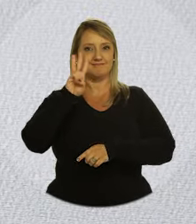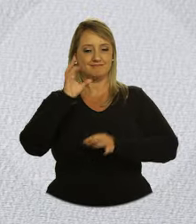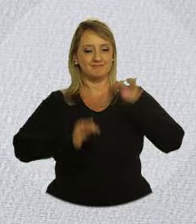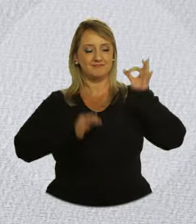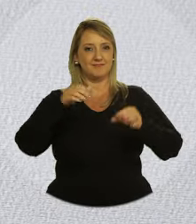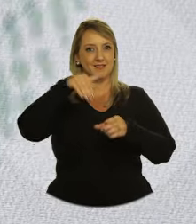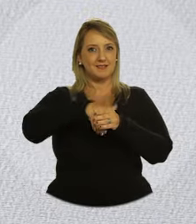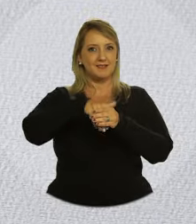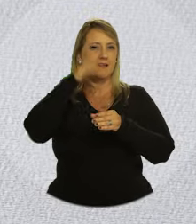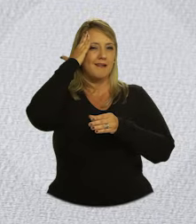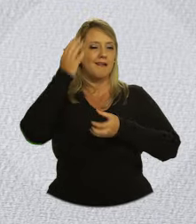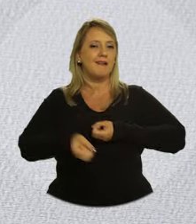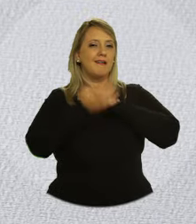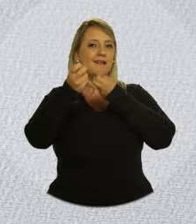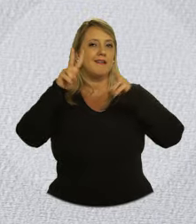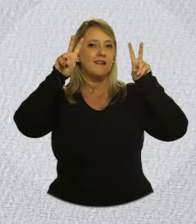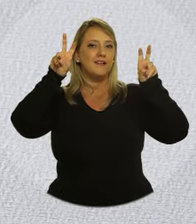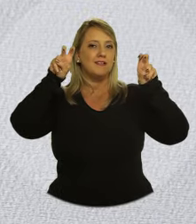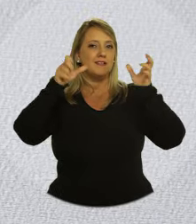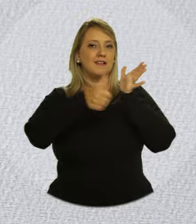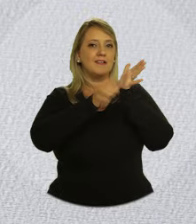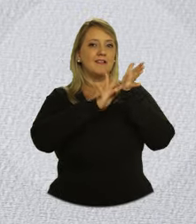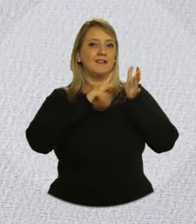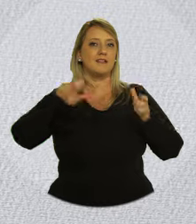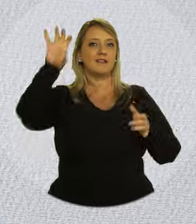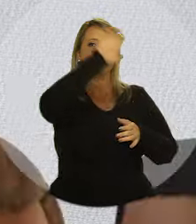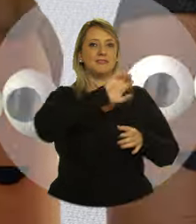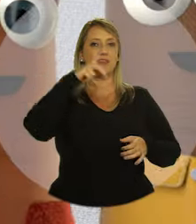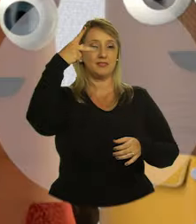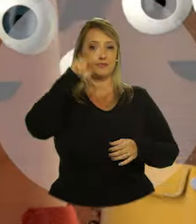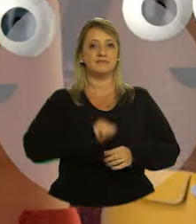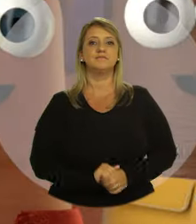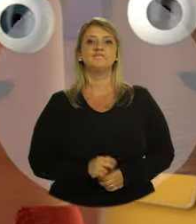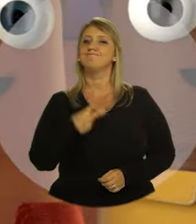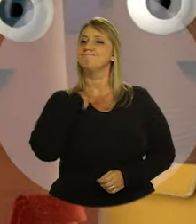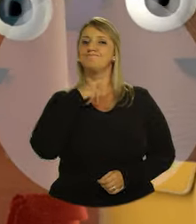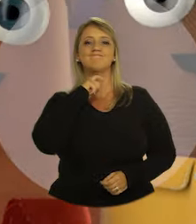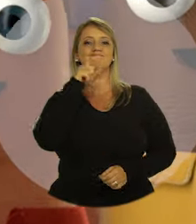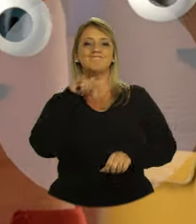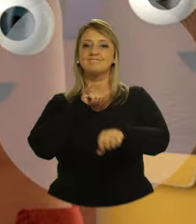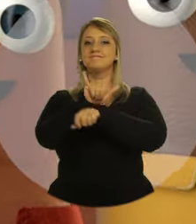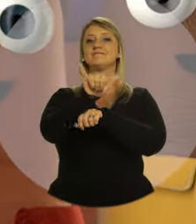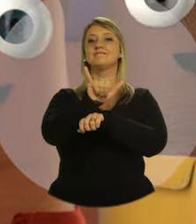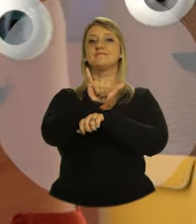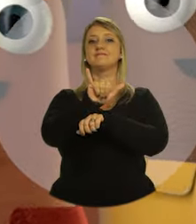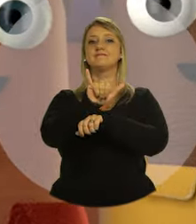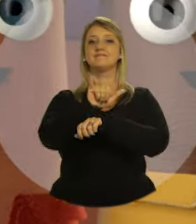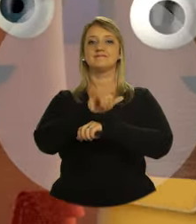Justiça Eleitoral e se informe sobre a biometria no seu estado.